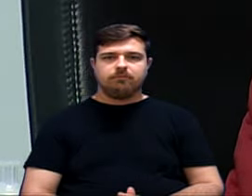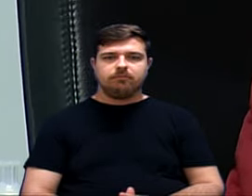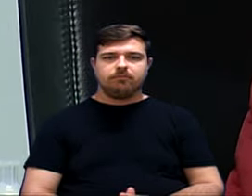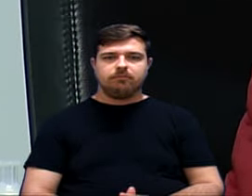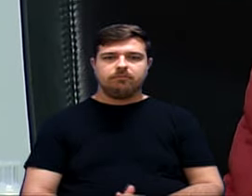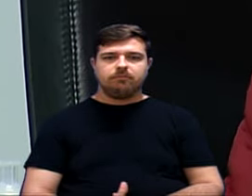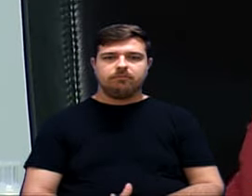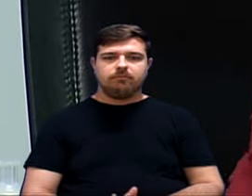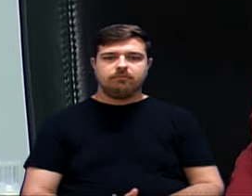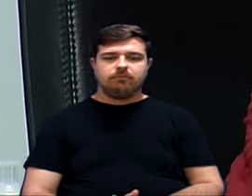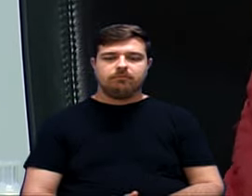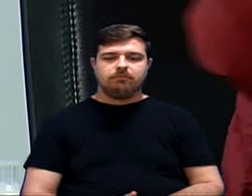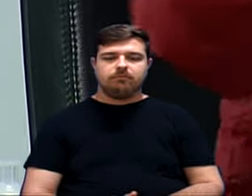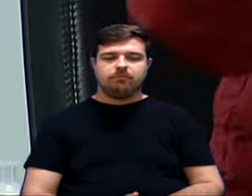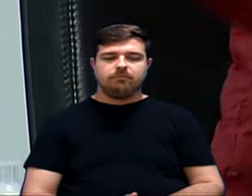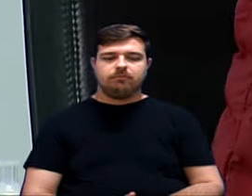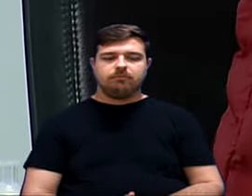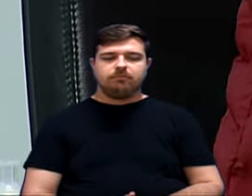sei